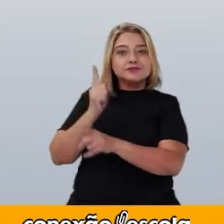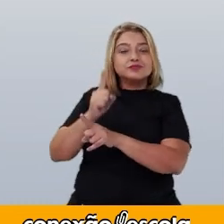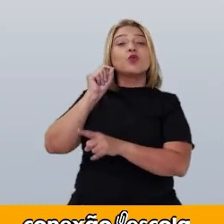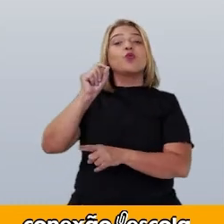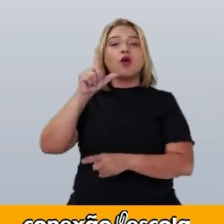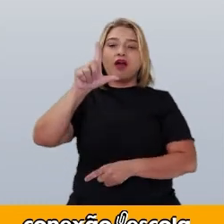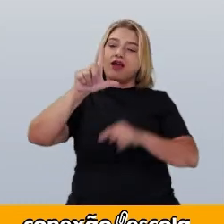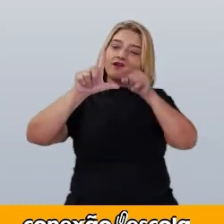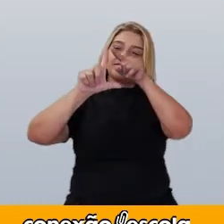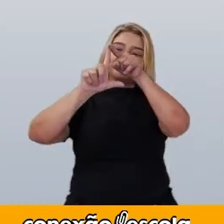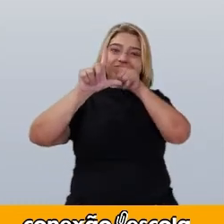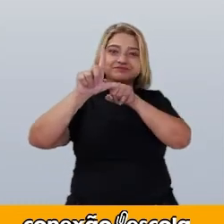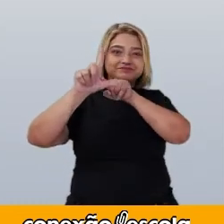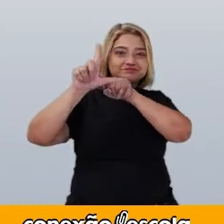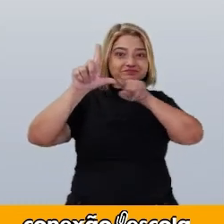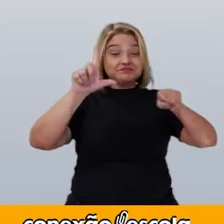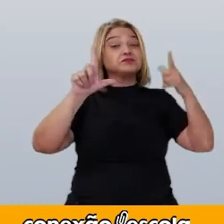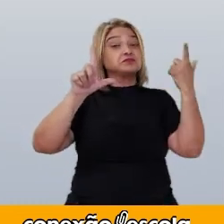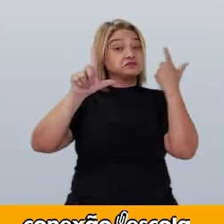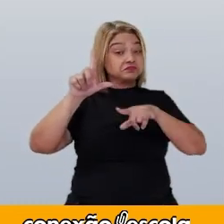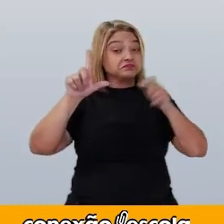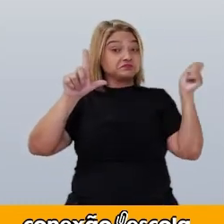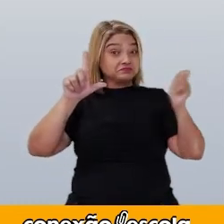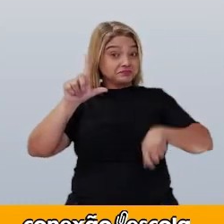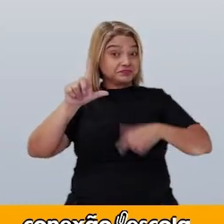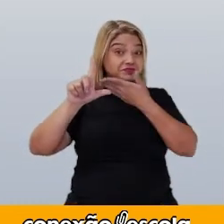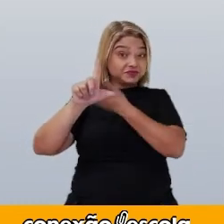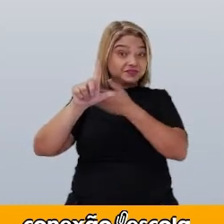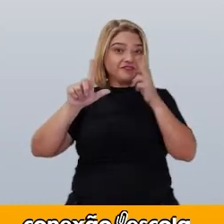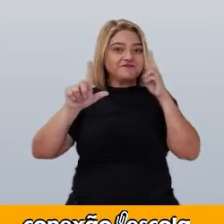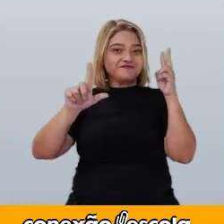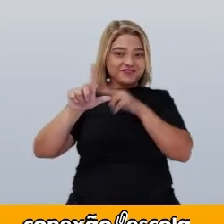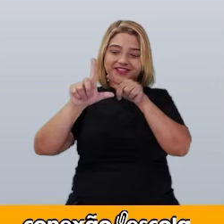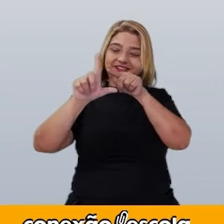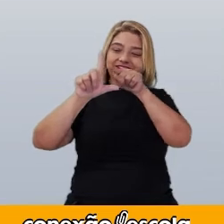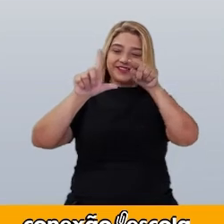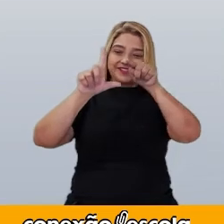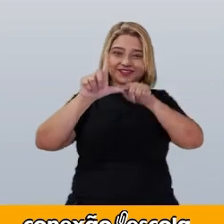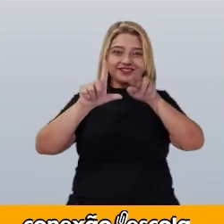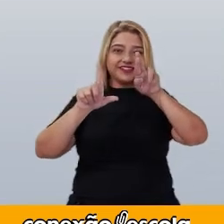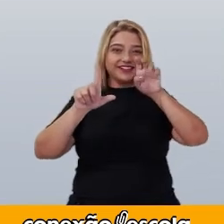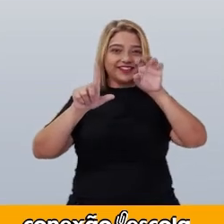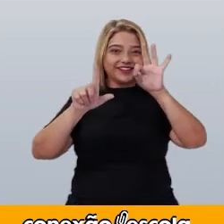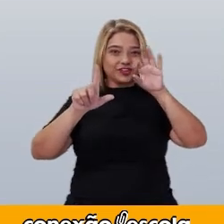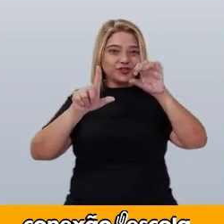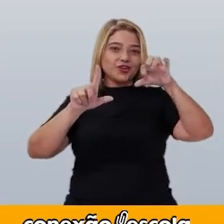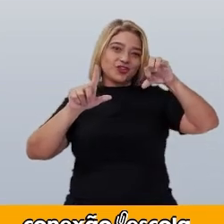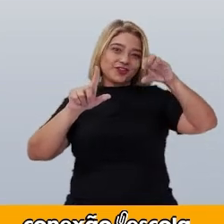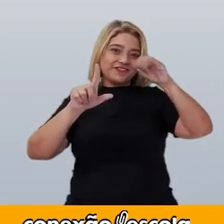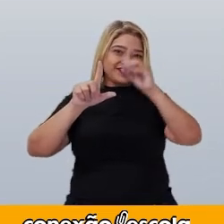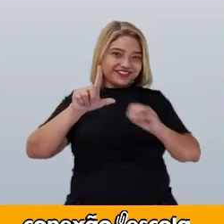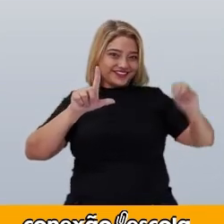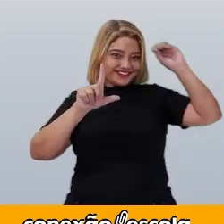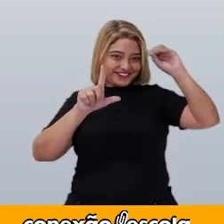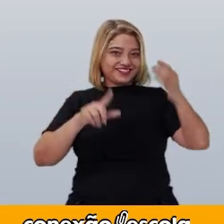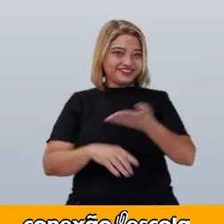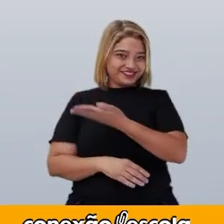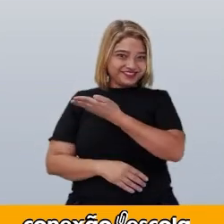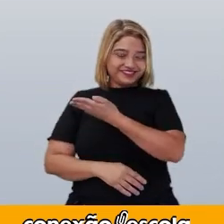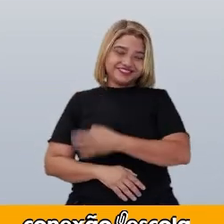identificar o ângulo. Nesse caso, eu tenho um ângulo reto de 90